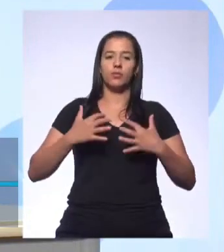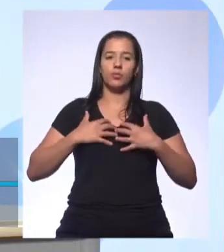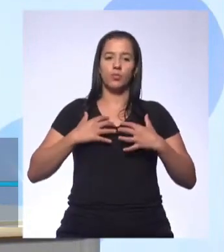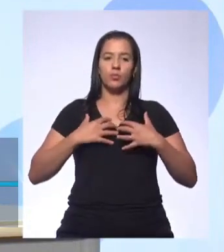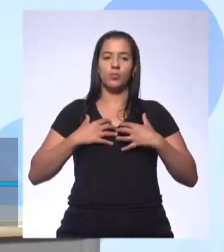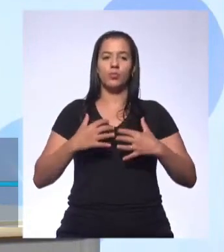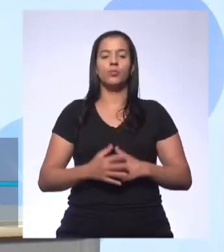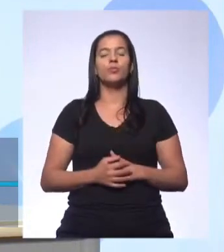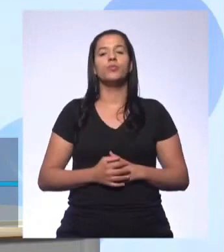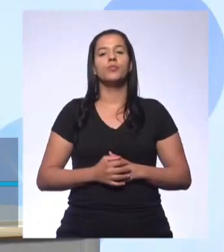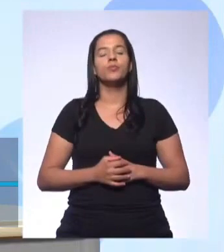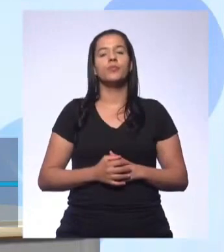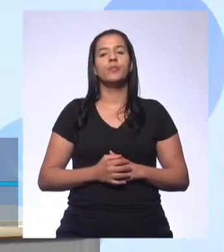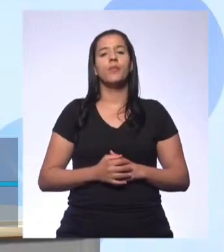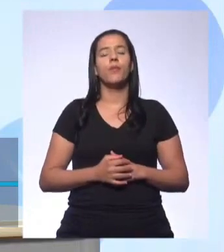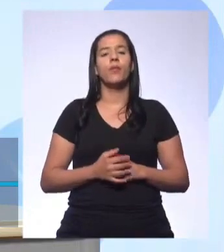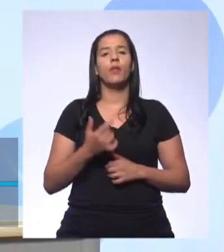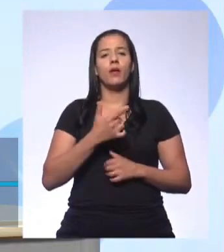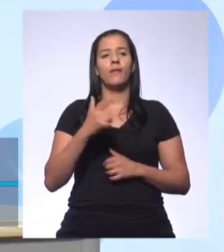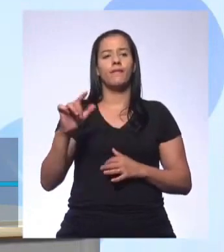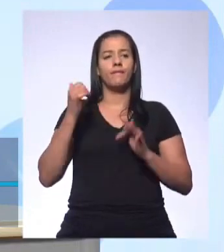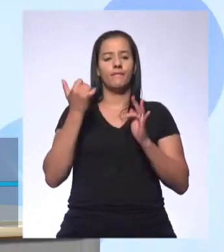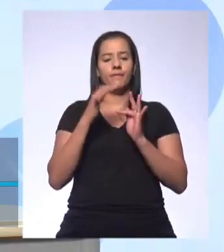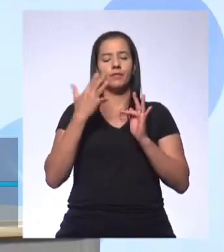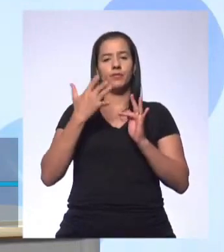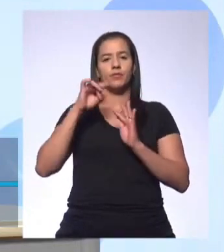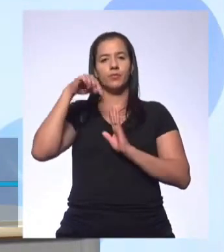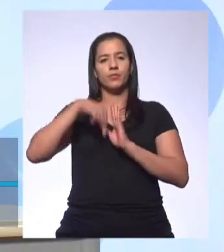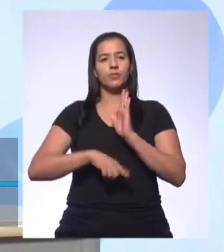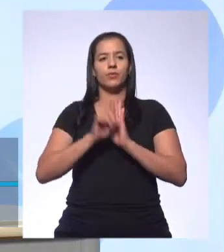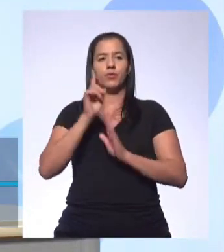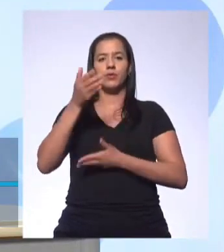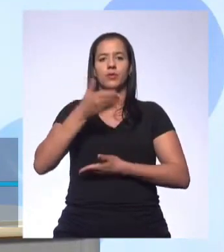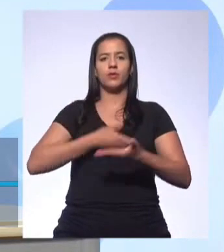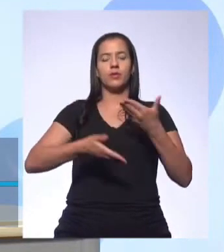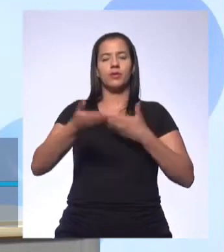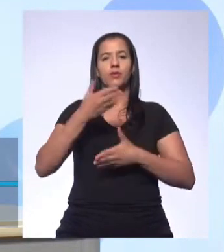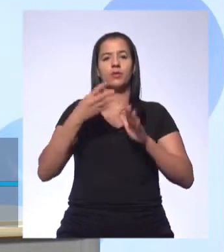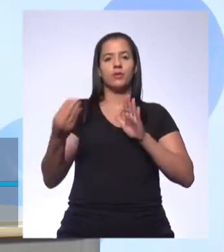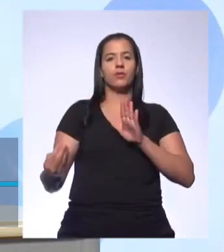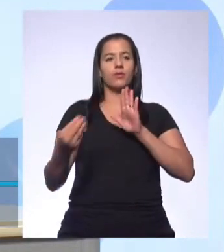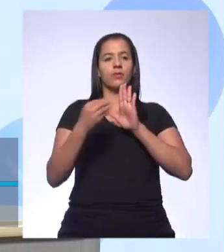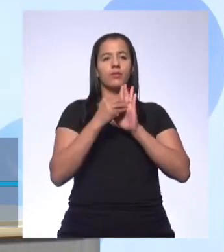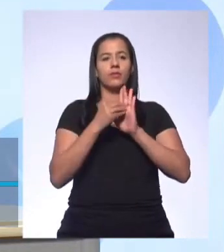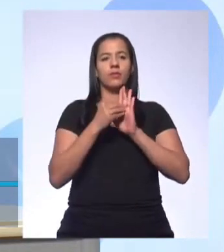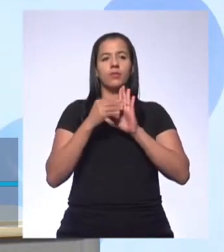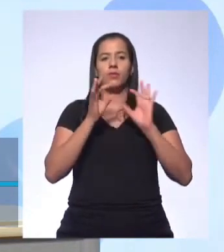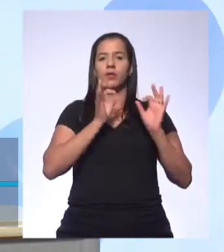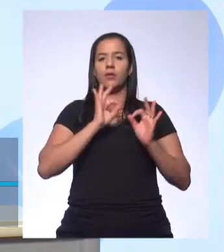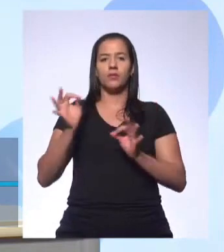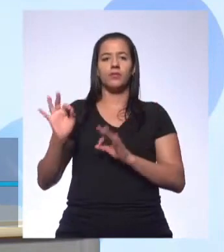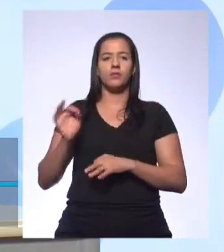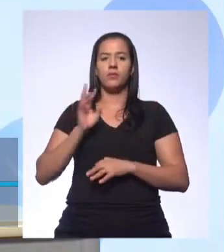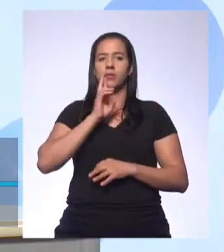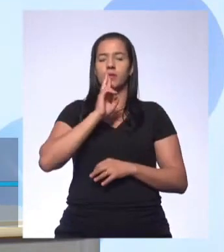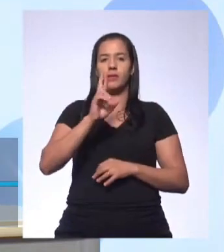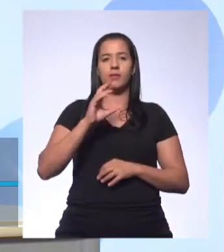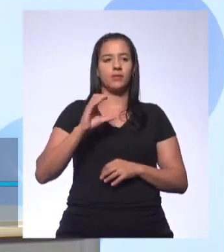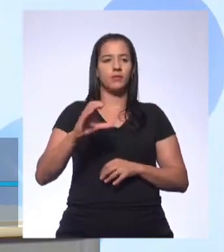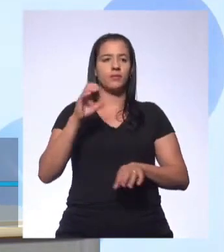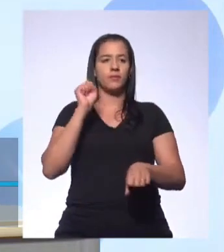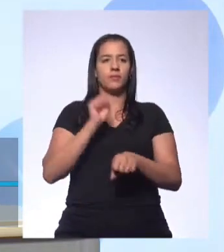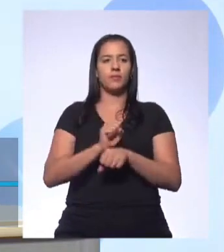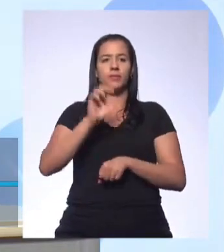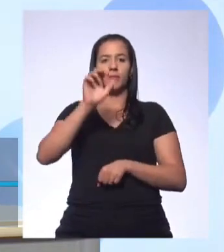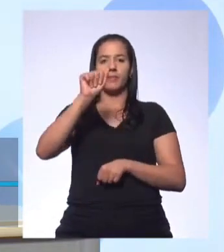E a fotossíntese, ela envolve quais tipos de troca, né? Aí não colocaram, não responderam essa item C, pararam no item A